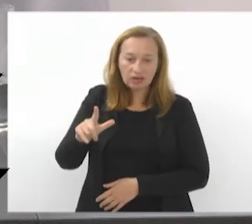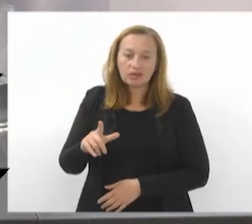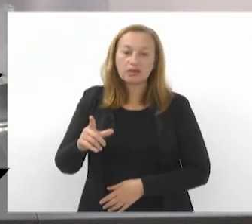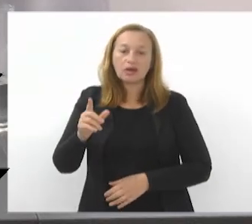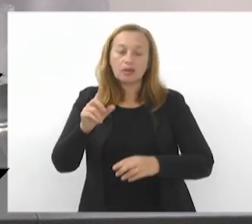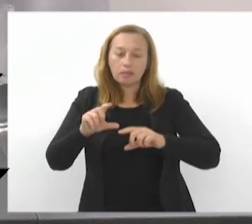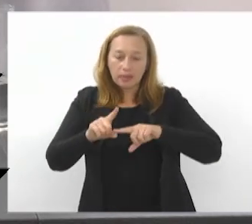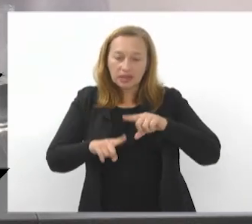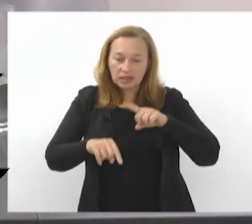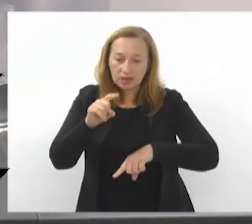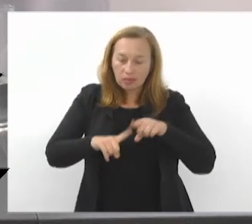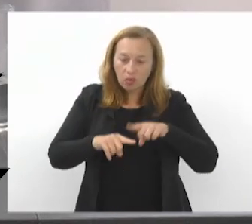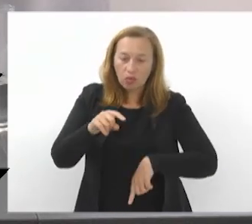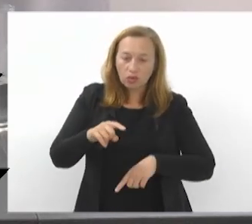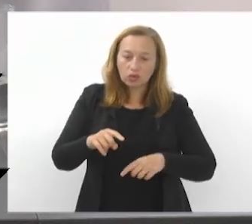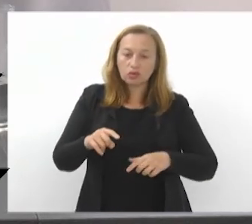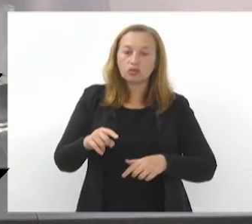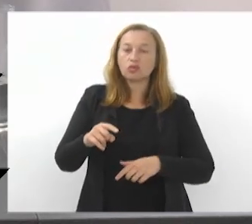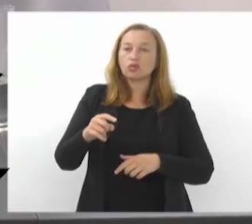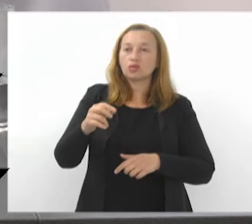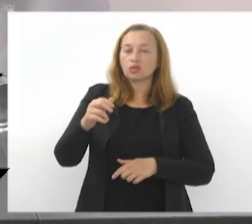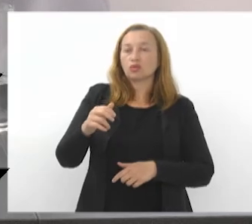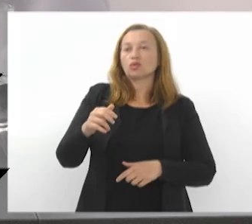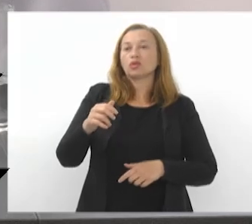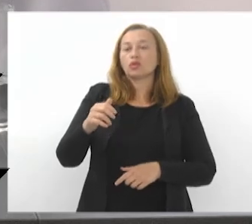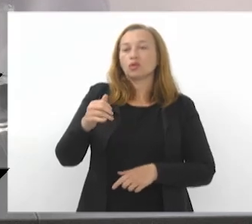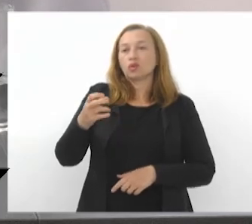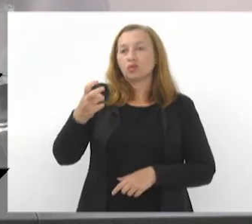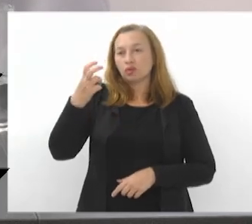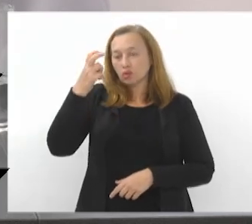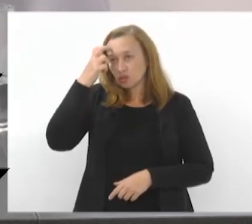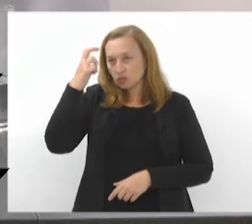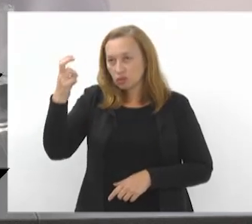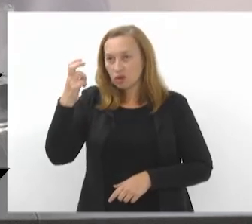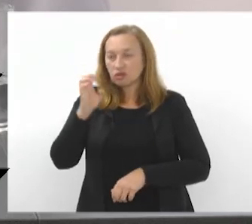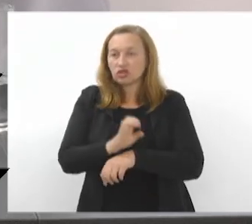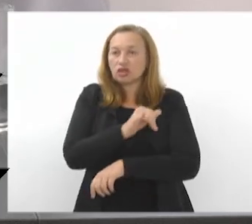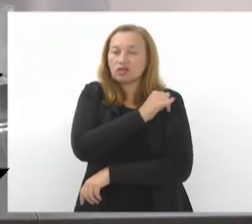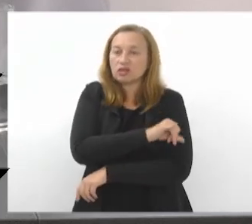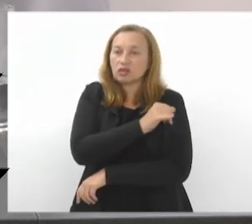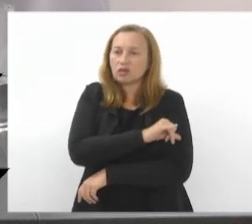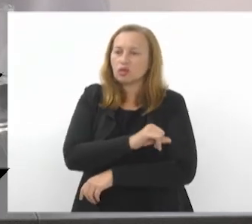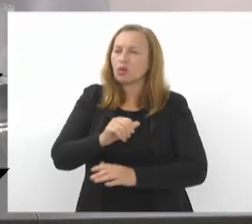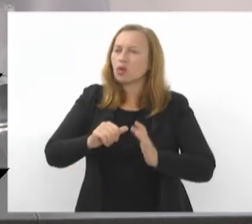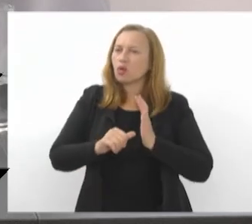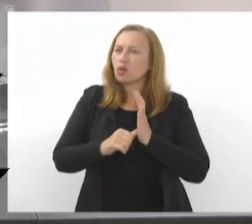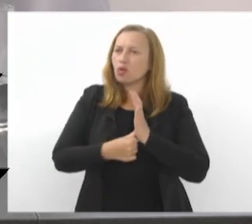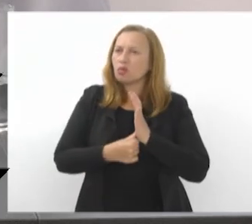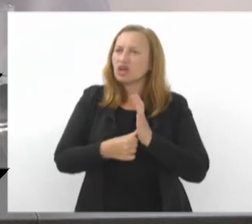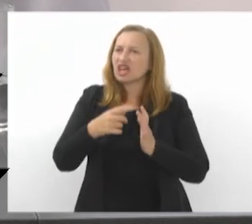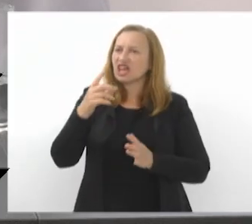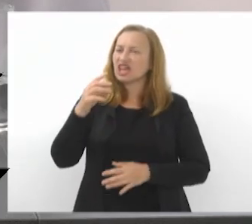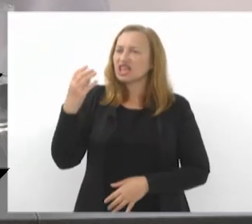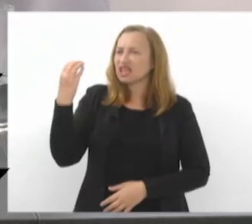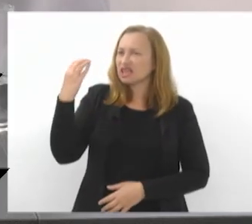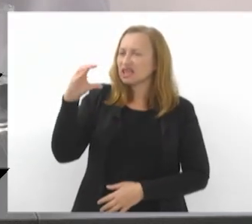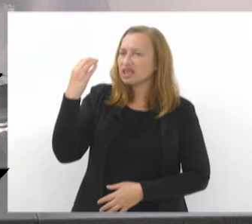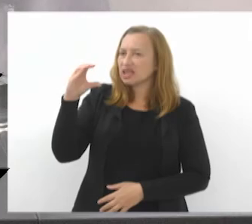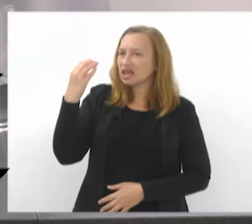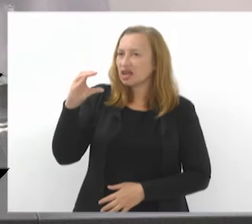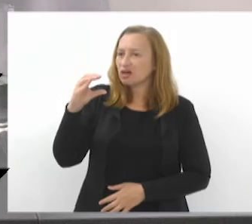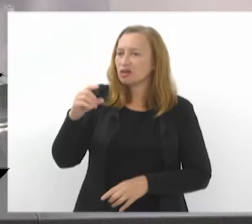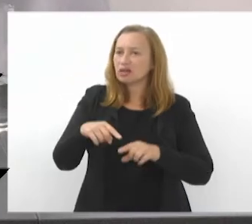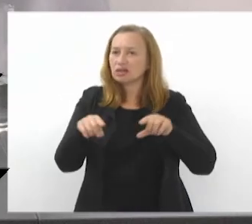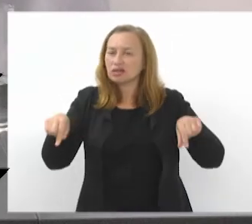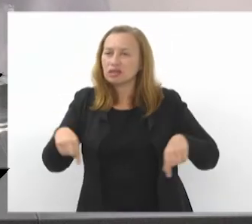patrimônio cultural de natureza material do Estado do Rio de Janeiro o Elos Clube de Niterói, situado na rua Miguel de Frias, 88, sala